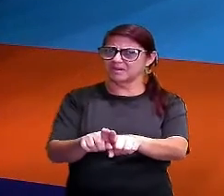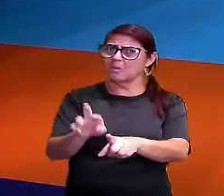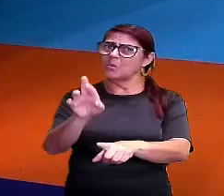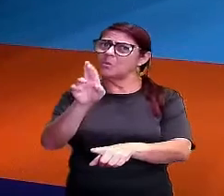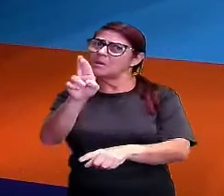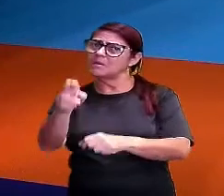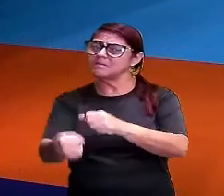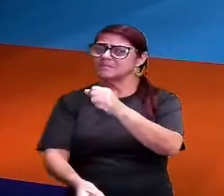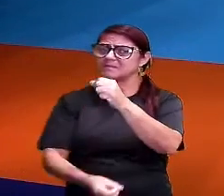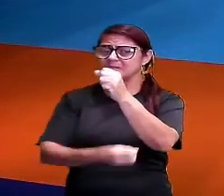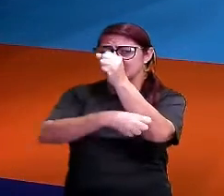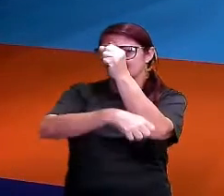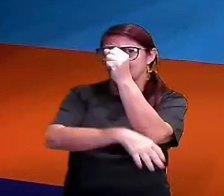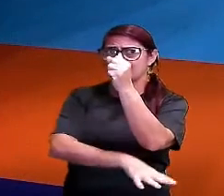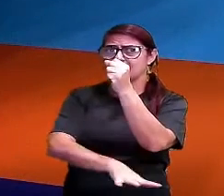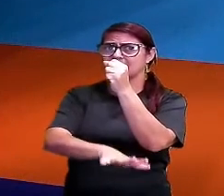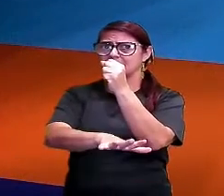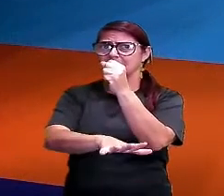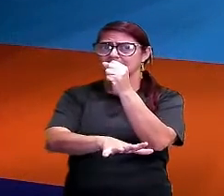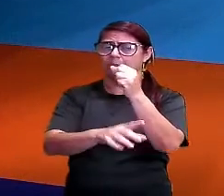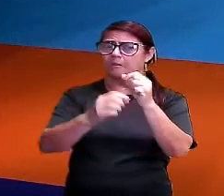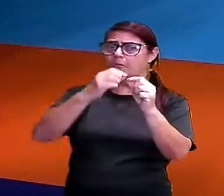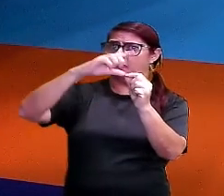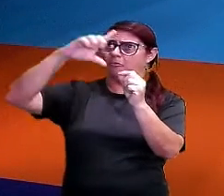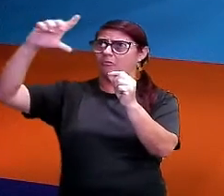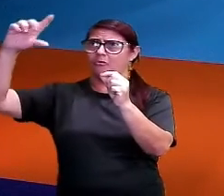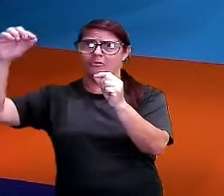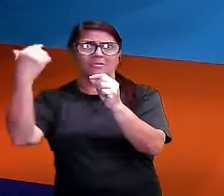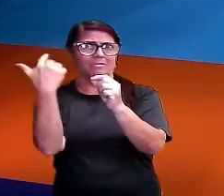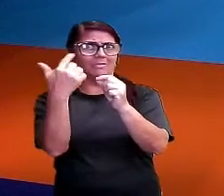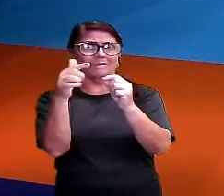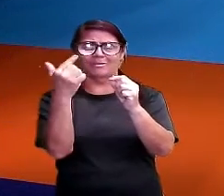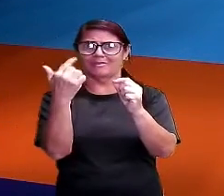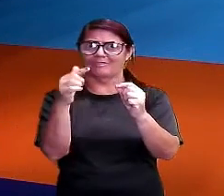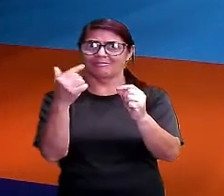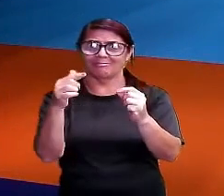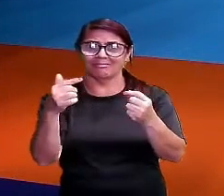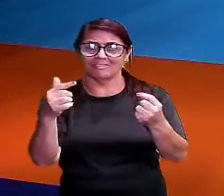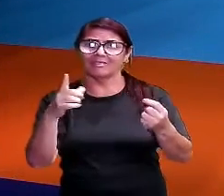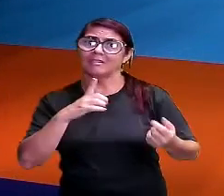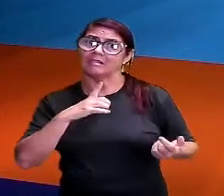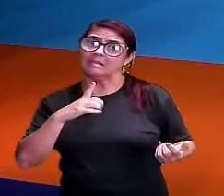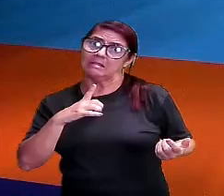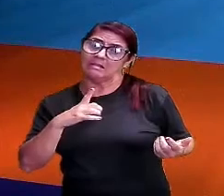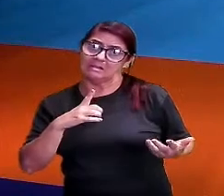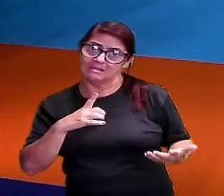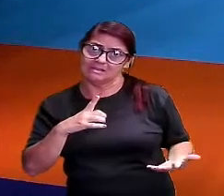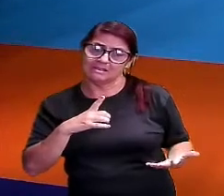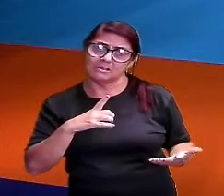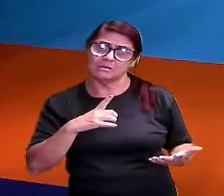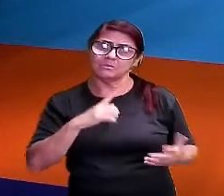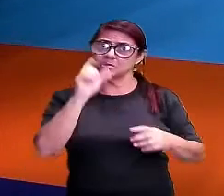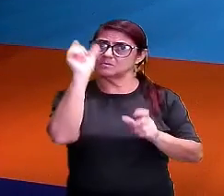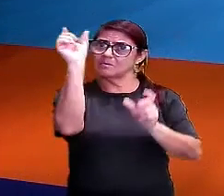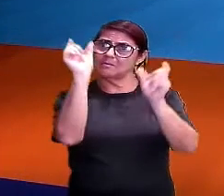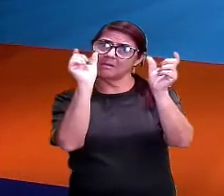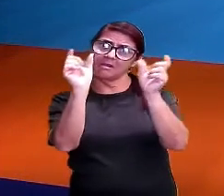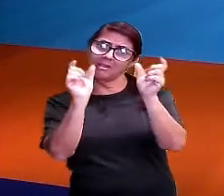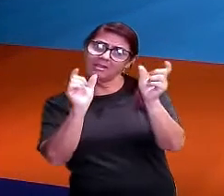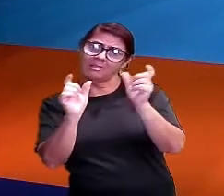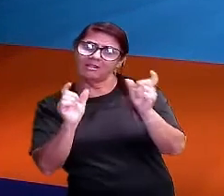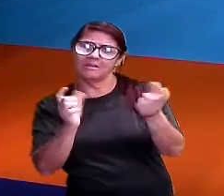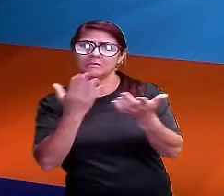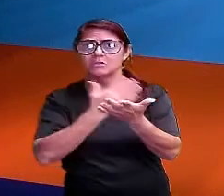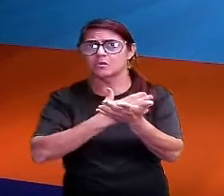mas não quis ficar na folha. Então, aí a gente viu que nós temos palavras escritas